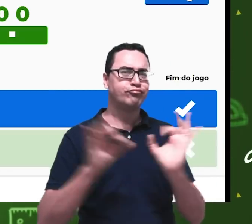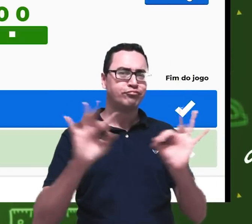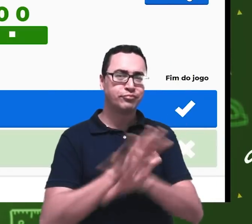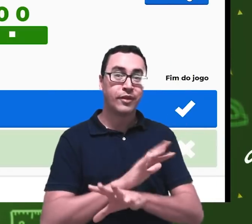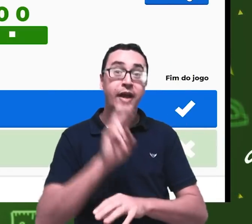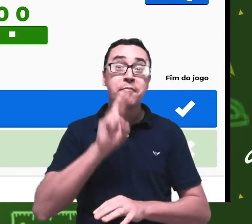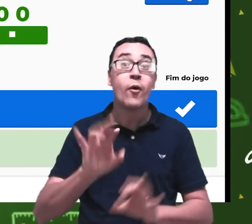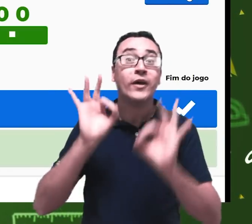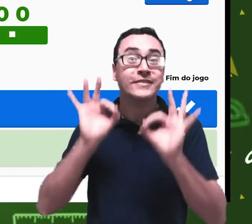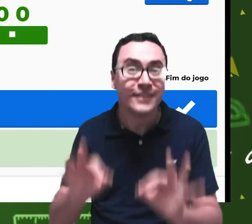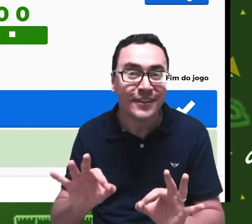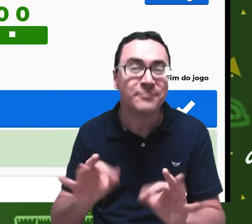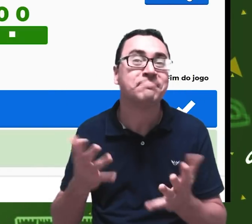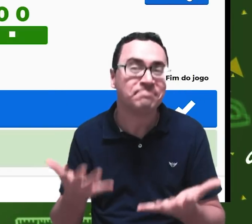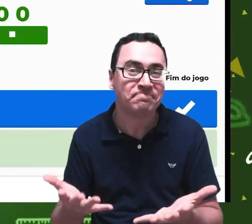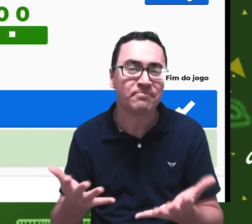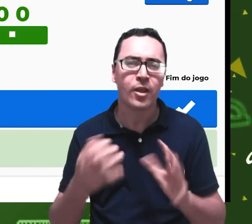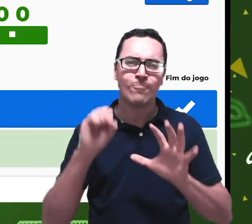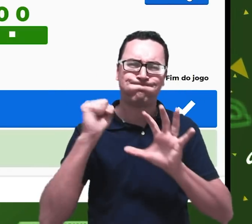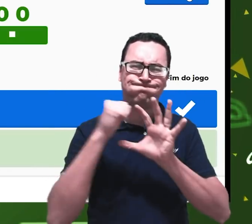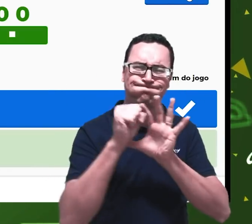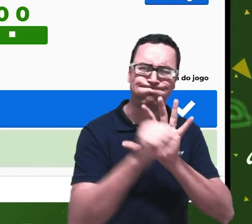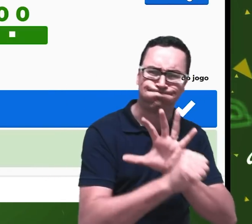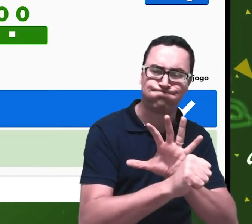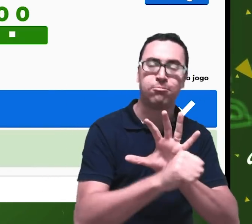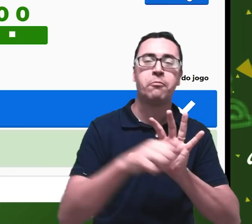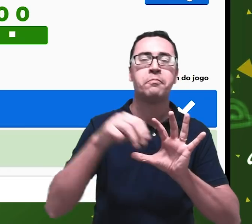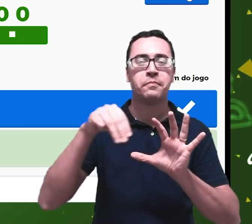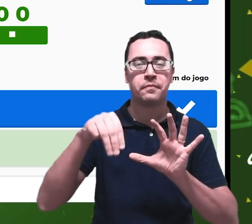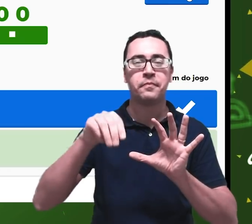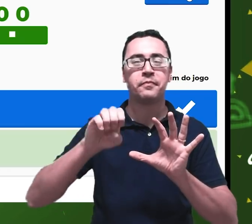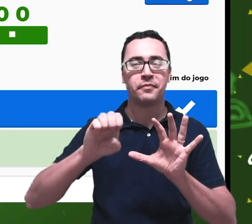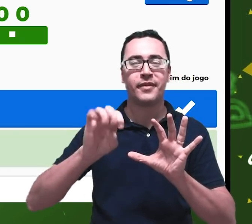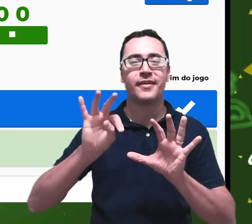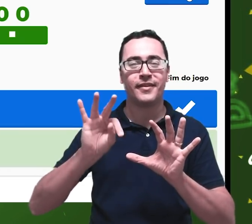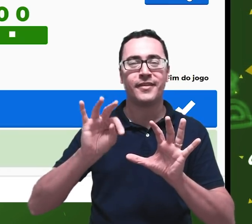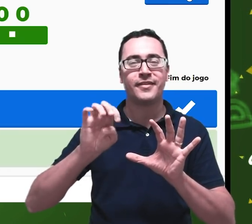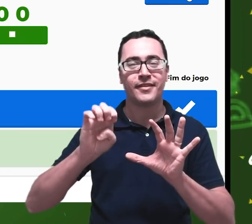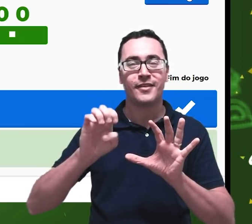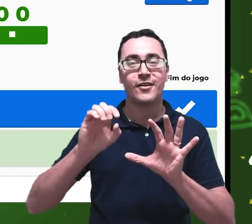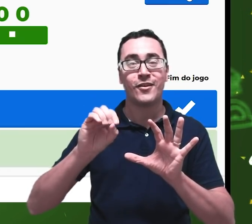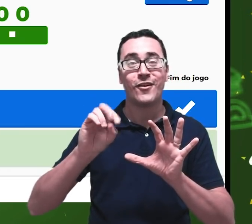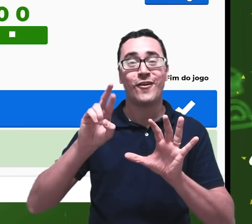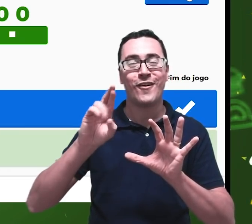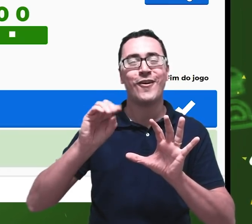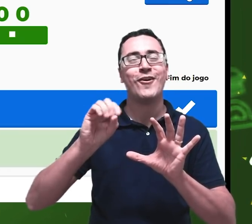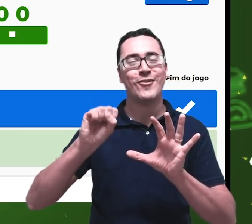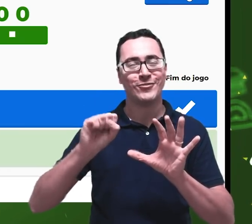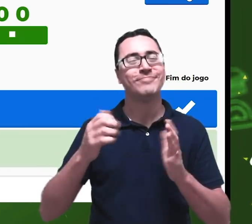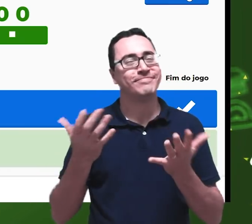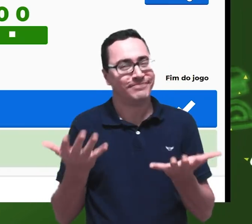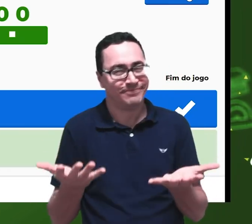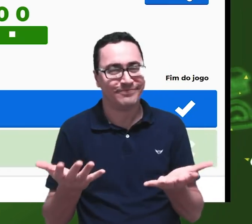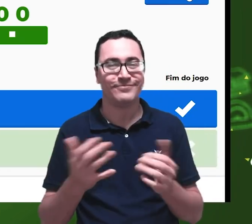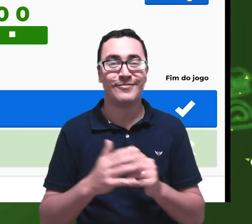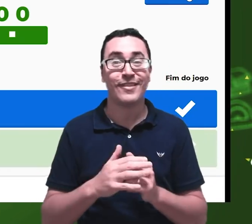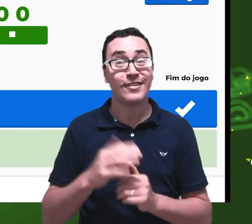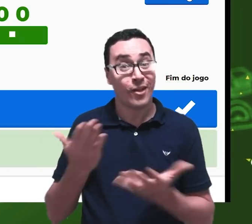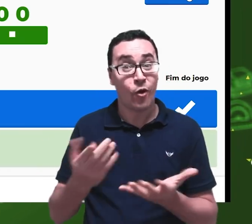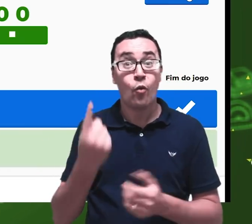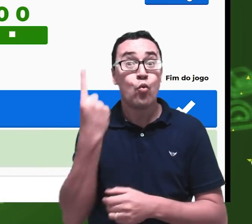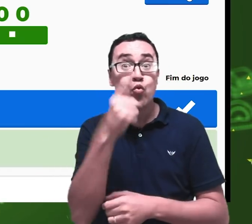São meteoros. Então, a última palavra que nós vamos registrar do nosso Kahoot é a